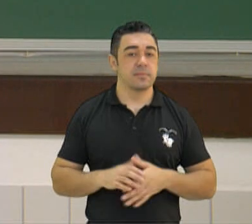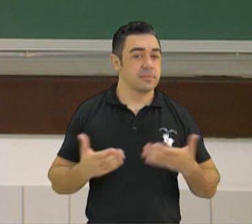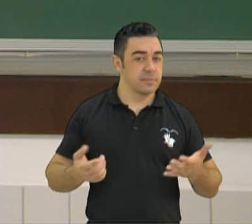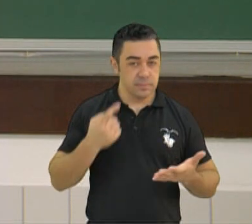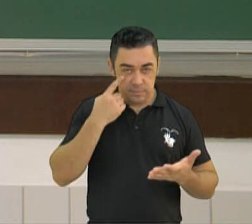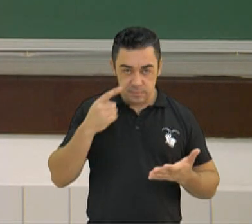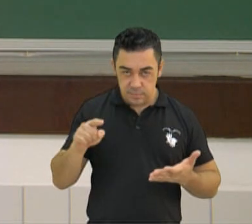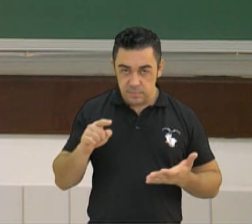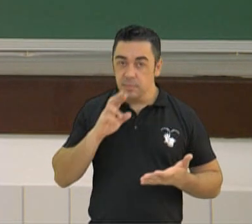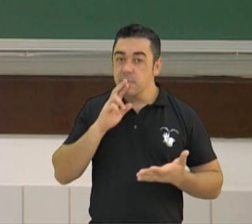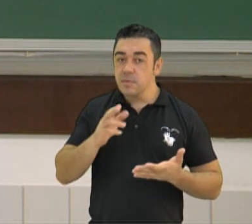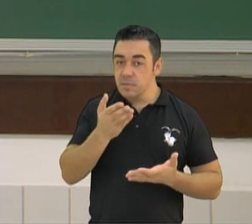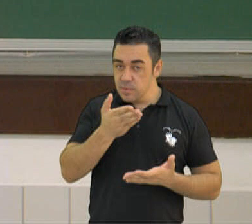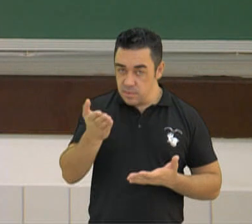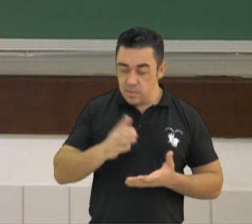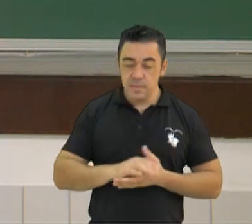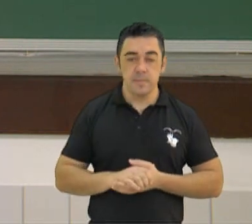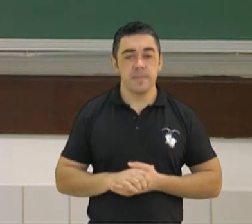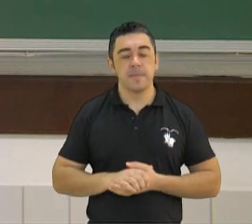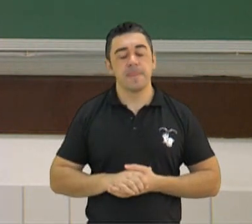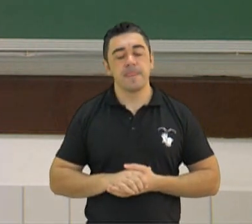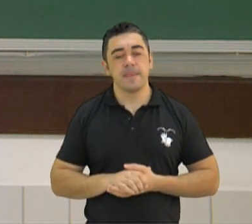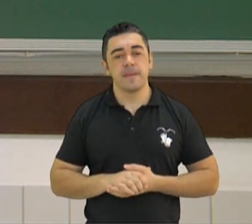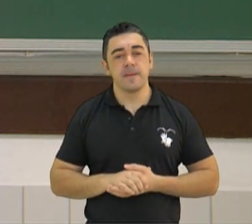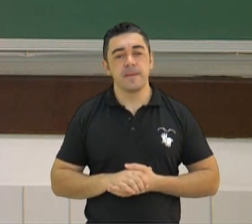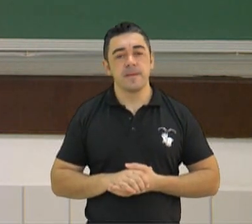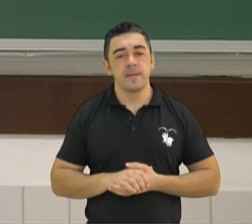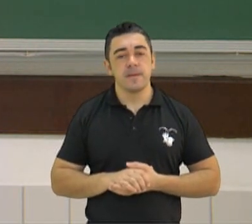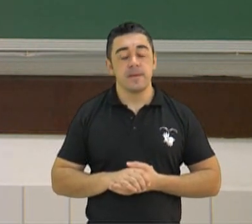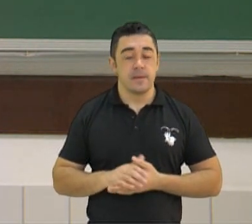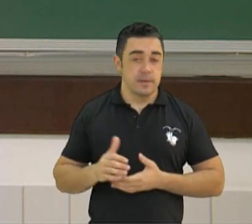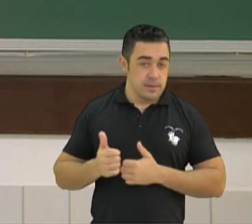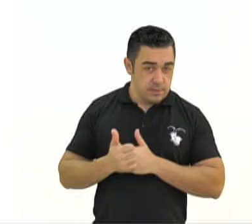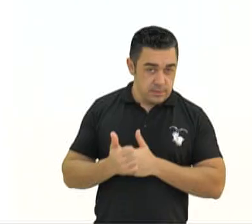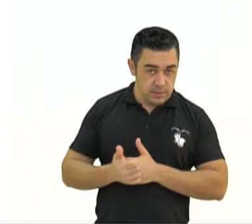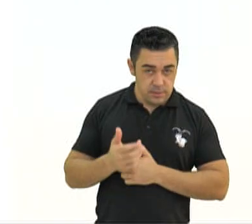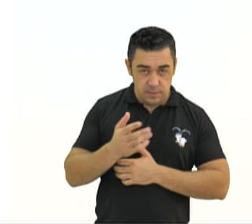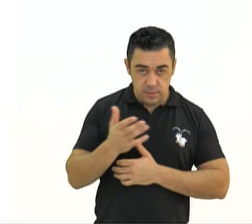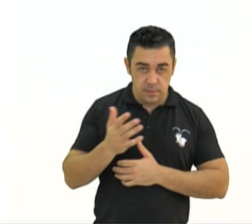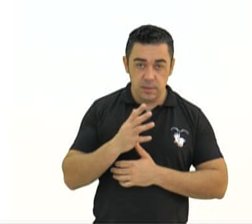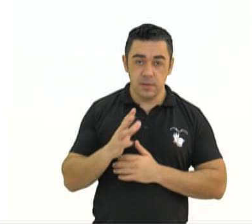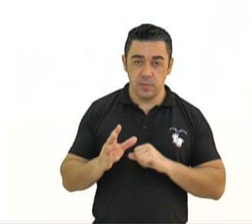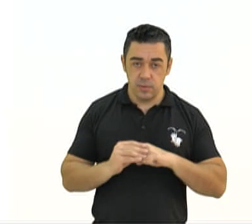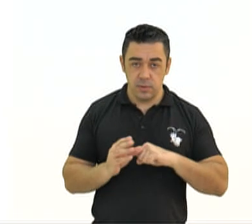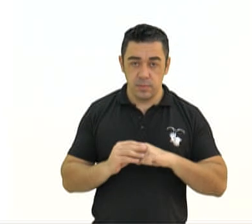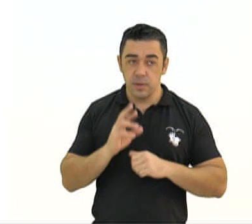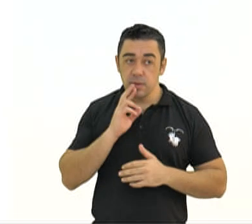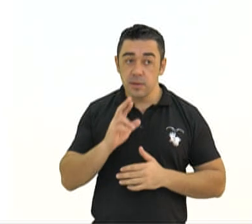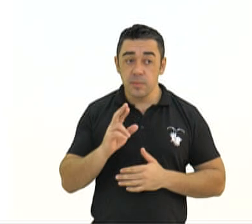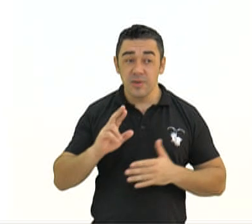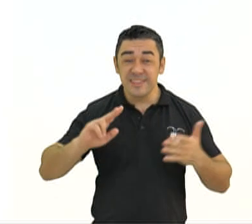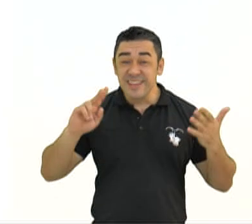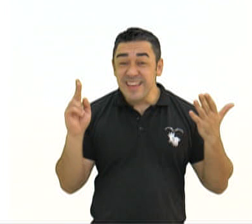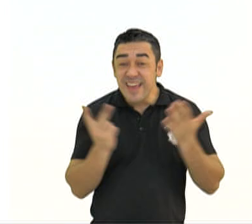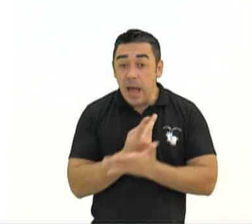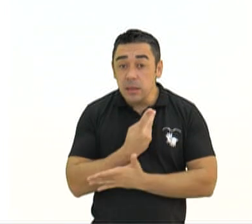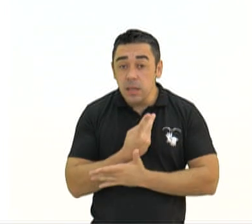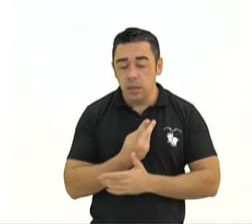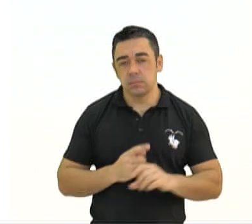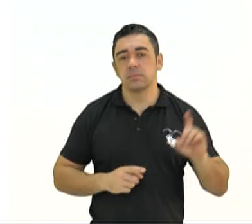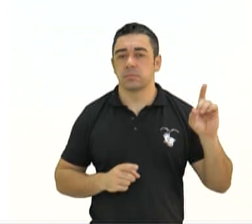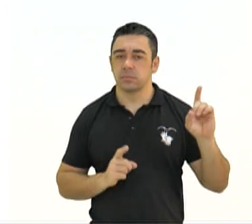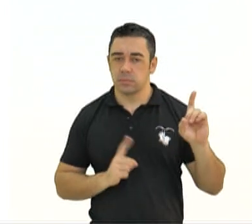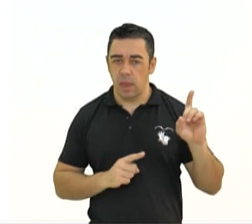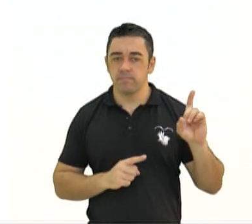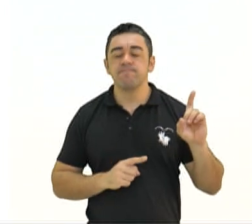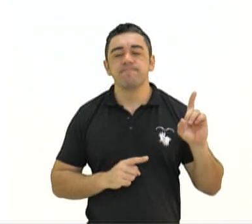Vamos lá conferir a sua resposta. Com base nos conhecimentos sobre o assunto, assinale a alternativa incorreta. Então, a letra D